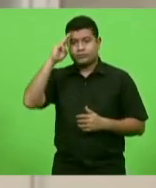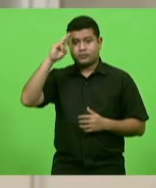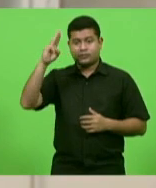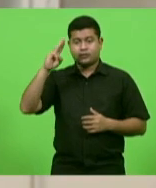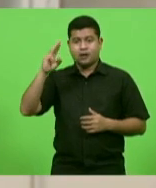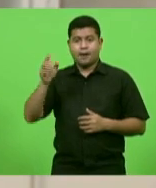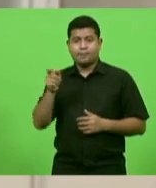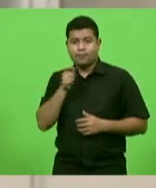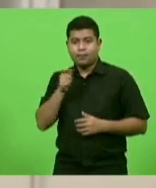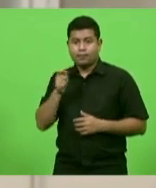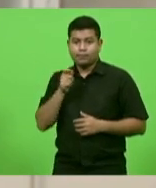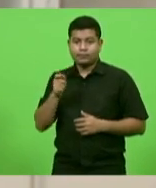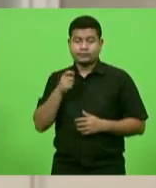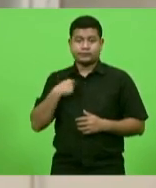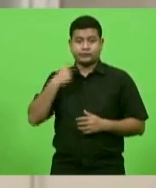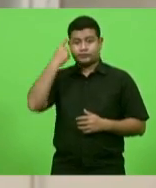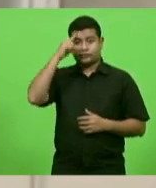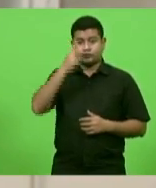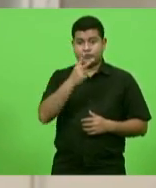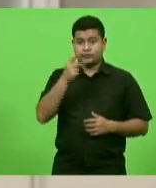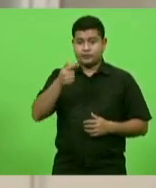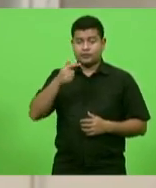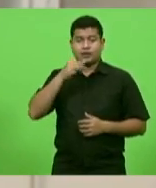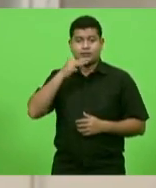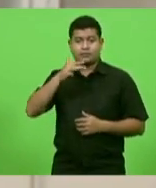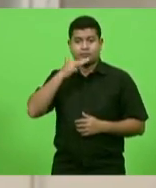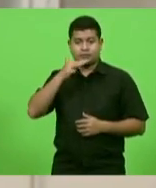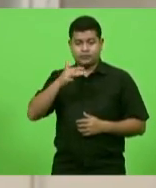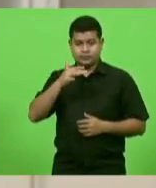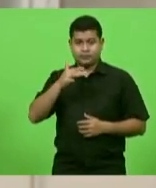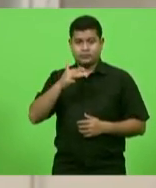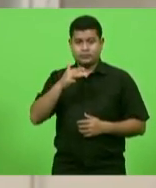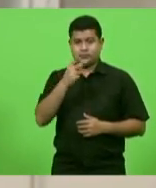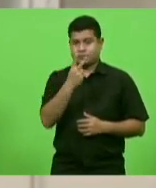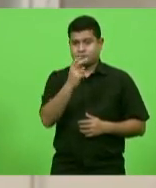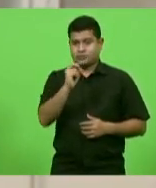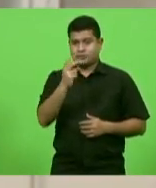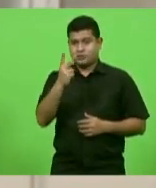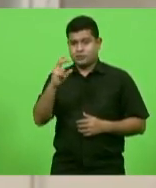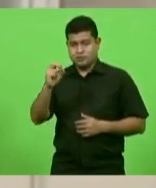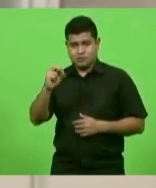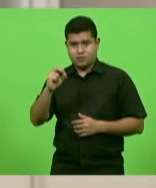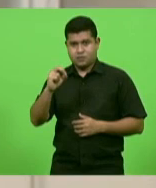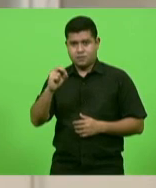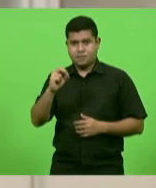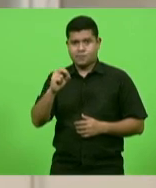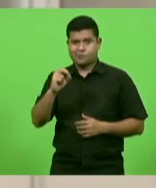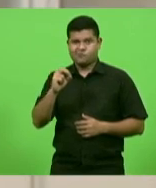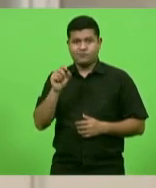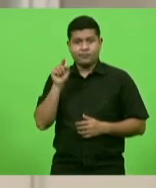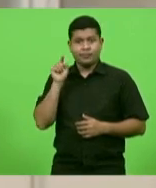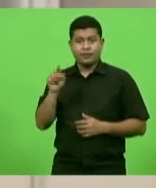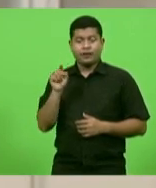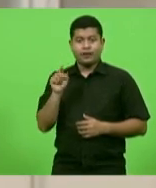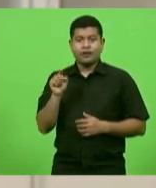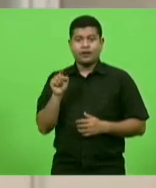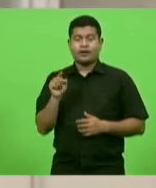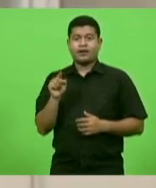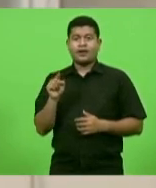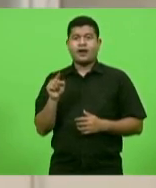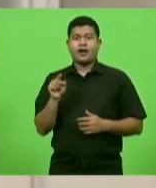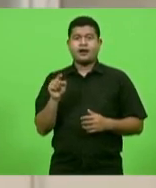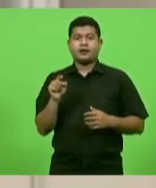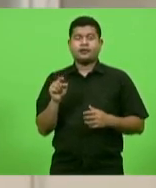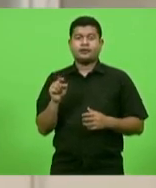numa entrevista prestado no dia 27 de março de 2020 ele faz